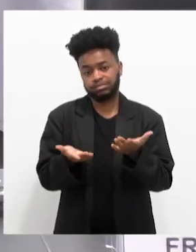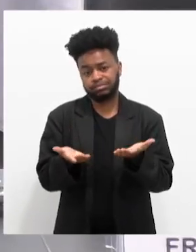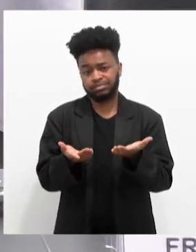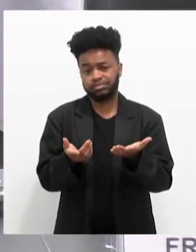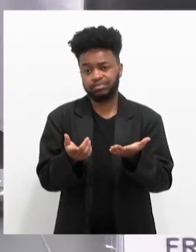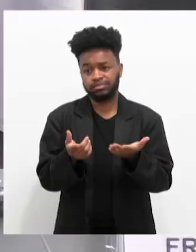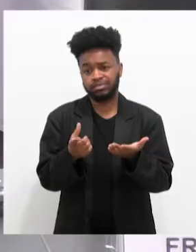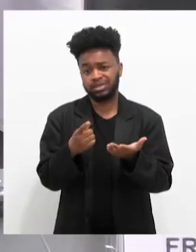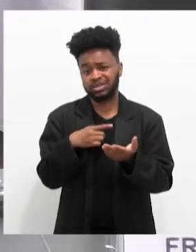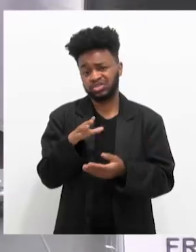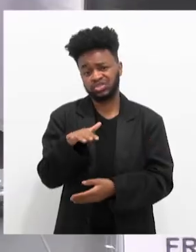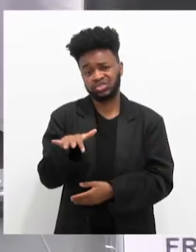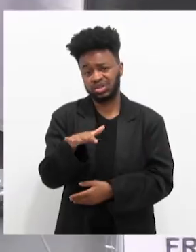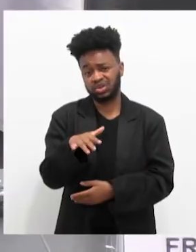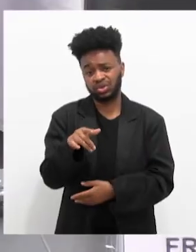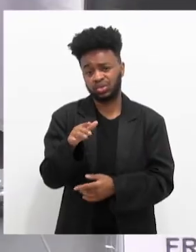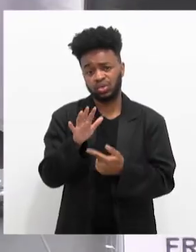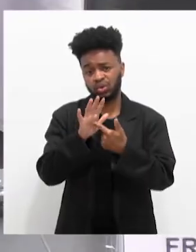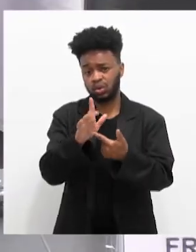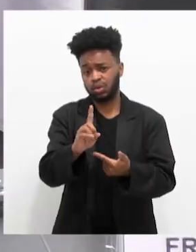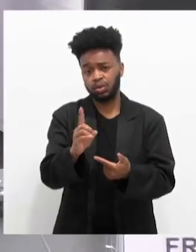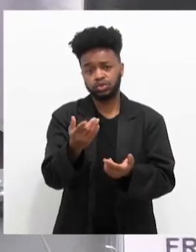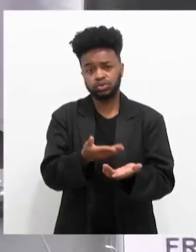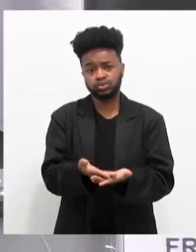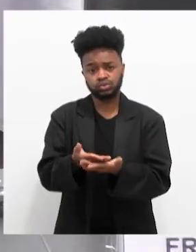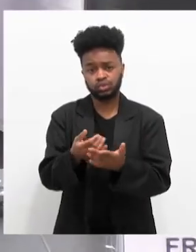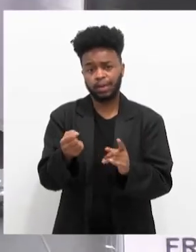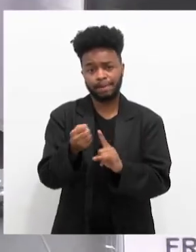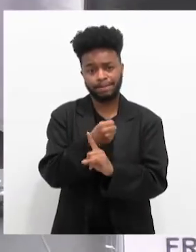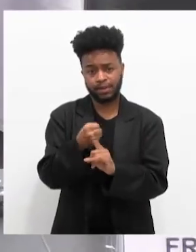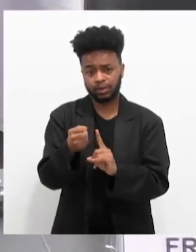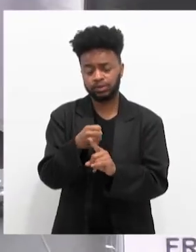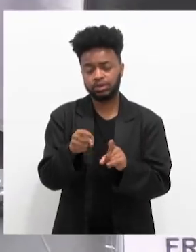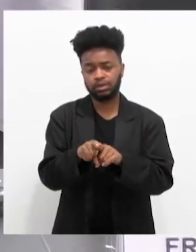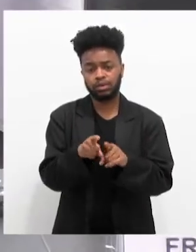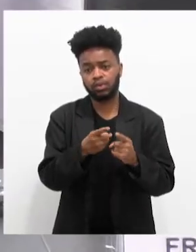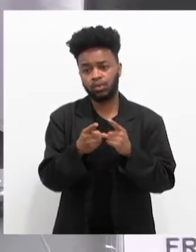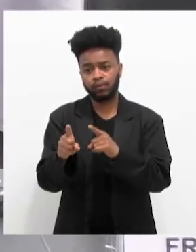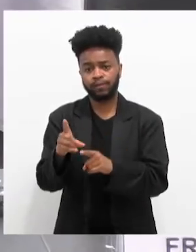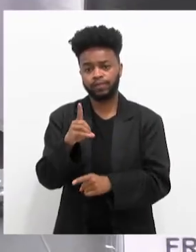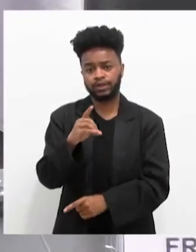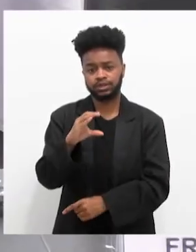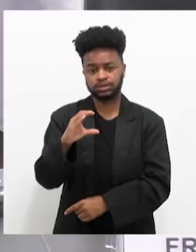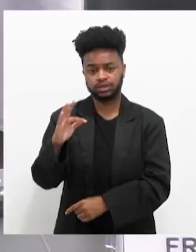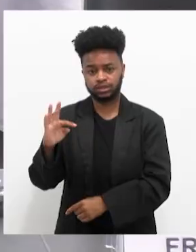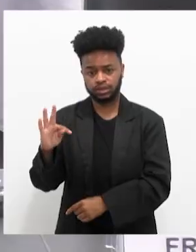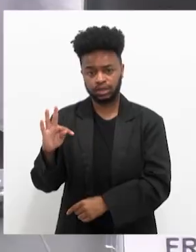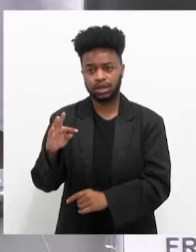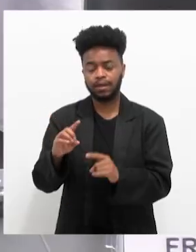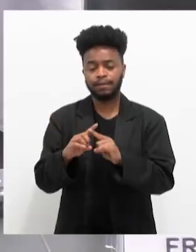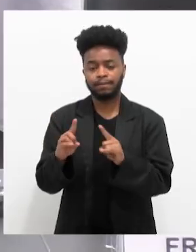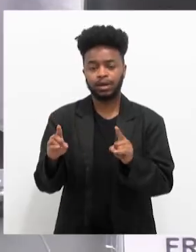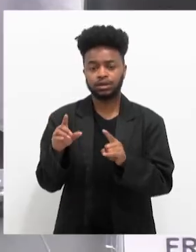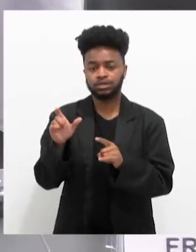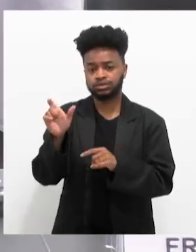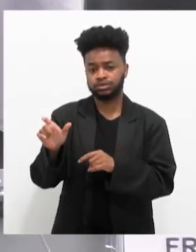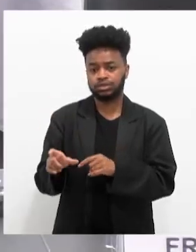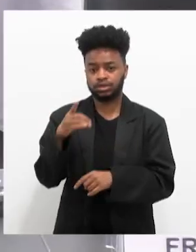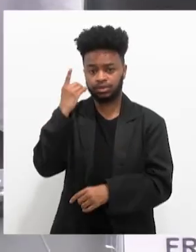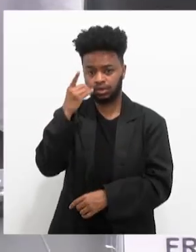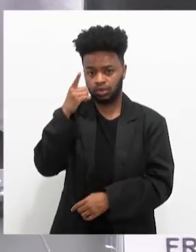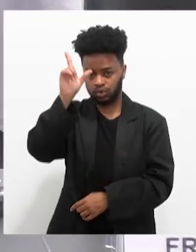fundamento genérico ali dela não ter apresentado estudo de impacto, contrariando a DCT. Mas, na linha apresentada pelo deputado Luiz Paulo, tem